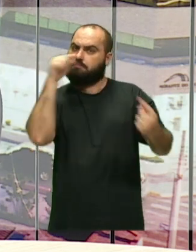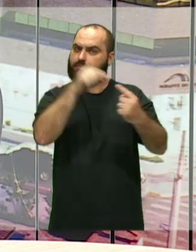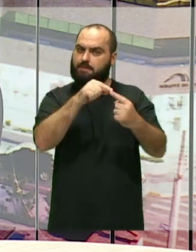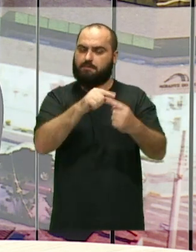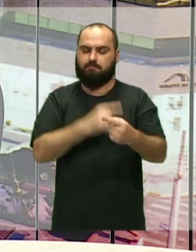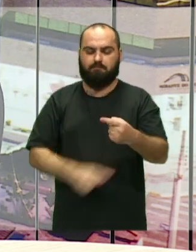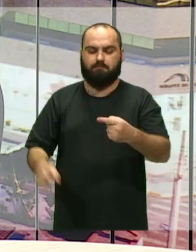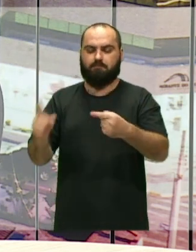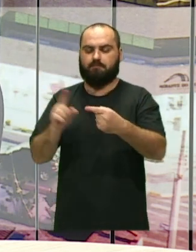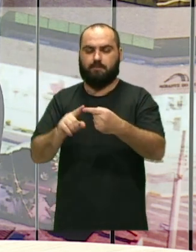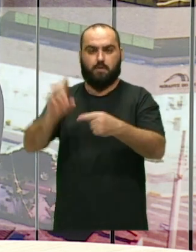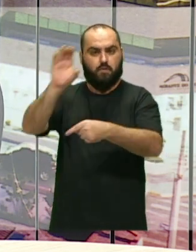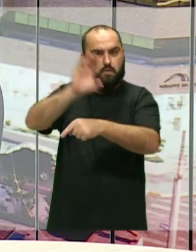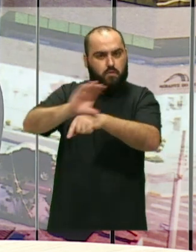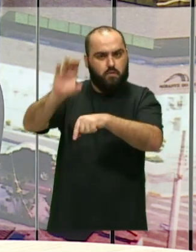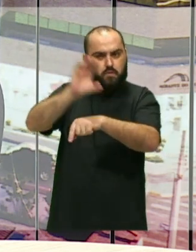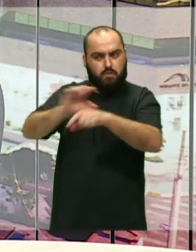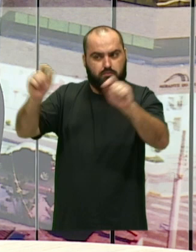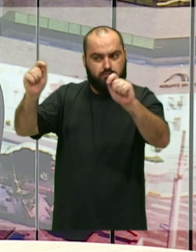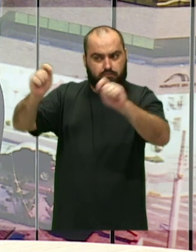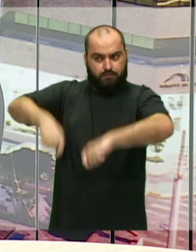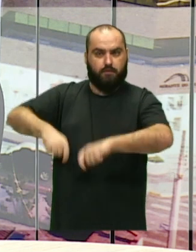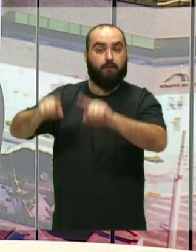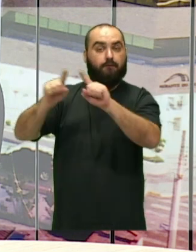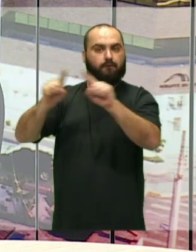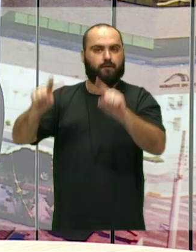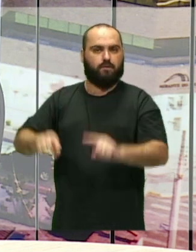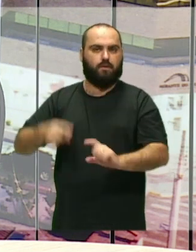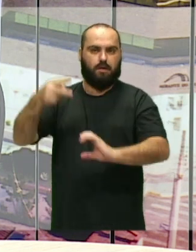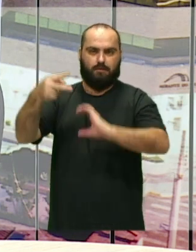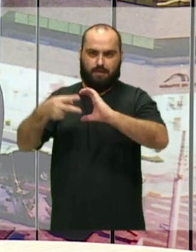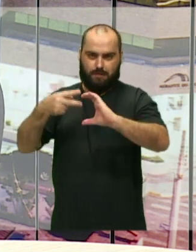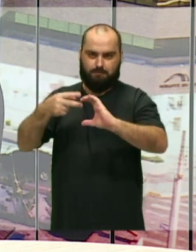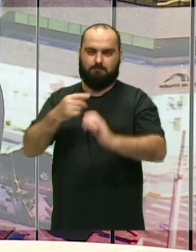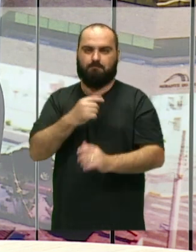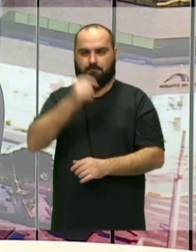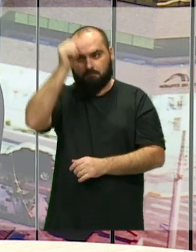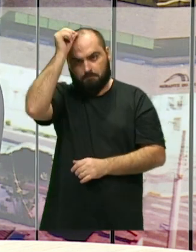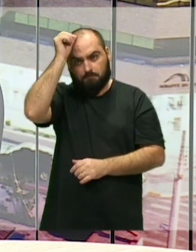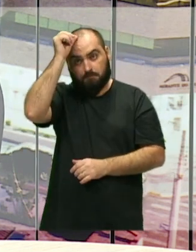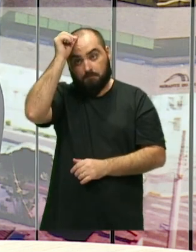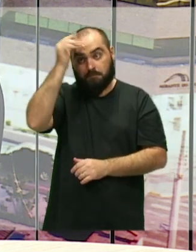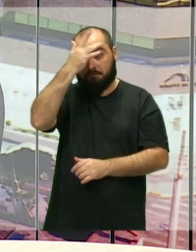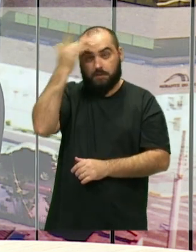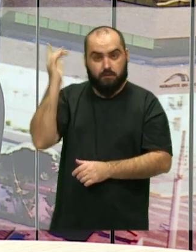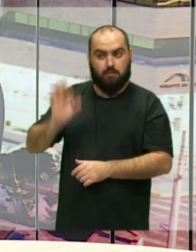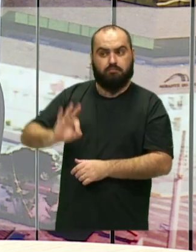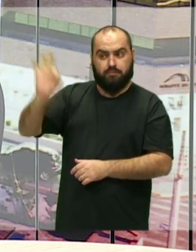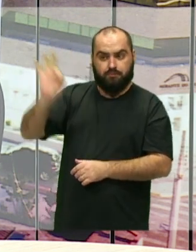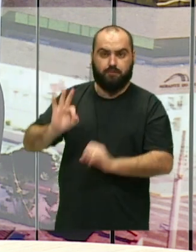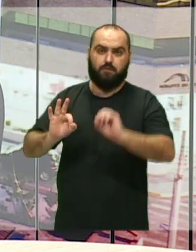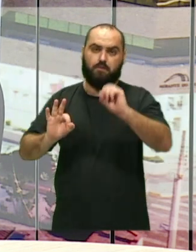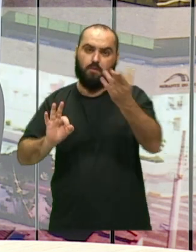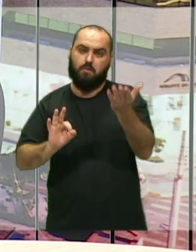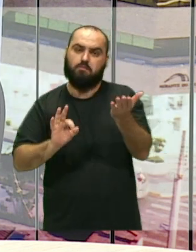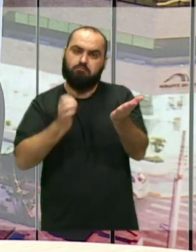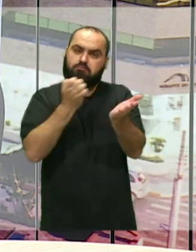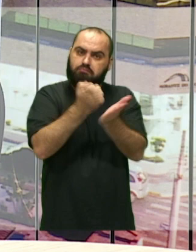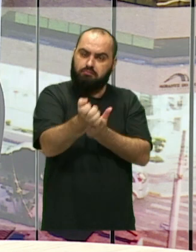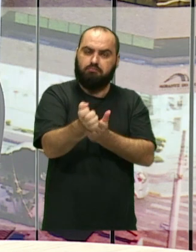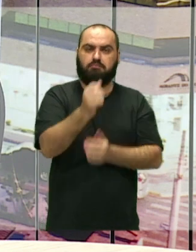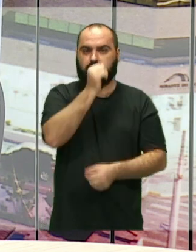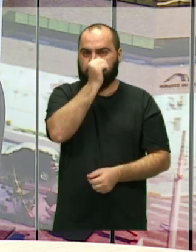trazer cursos e capacitação para os funcionários da casa tantos comissionados como os efetivos